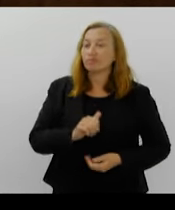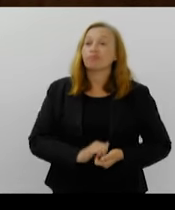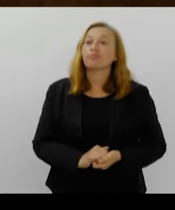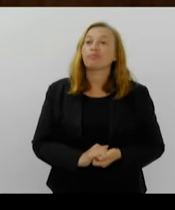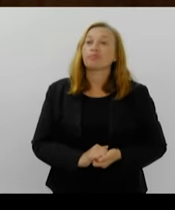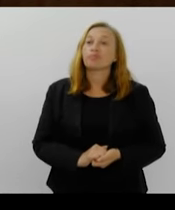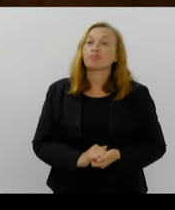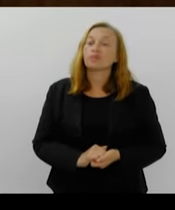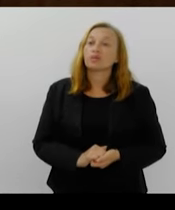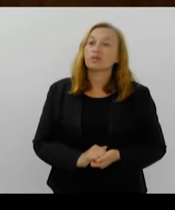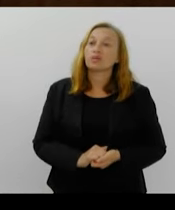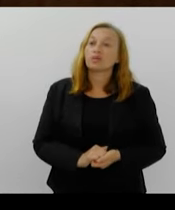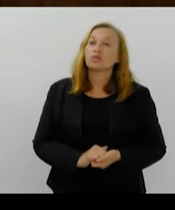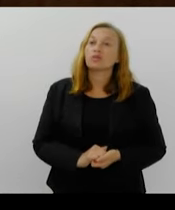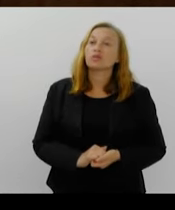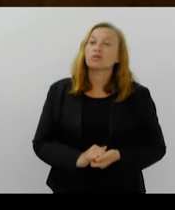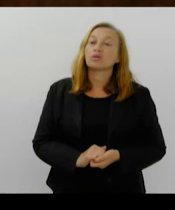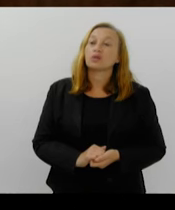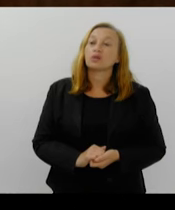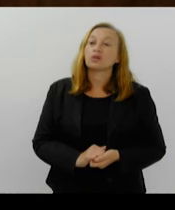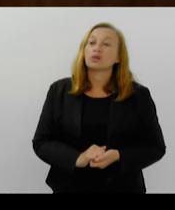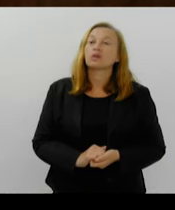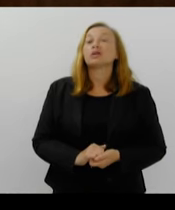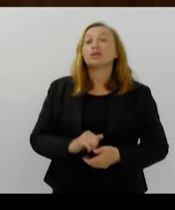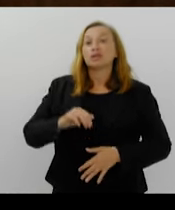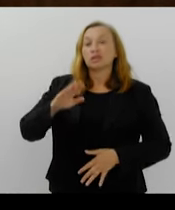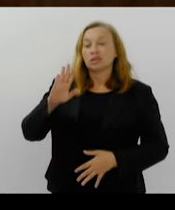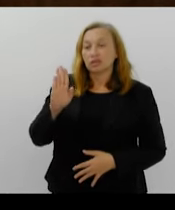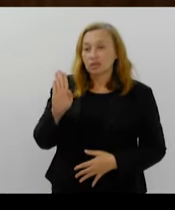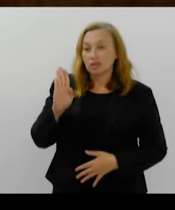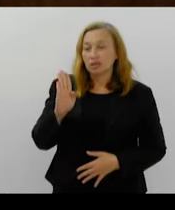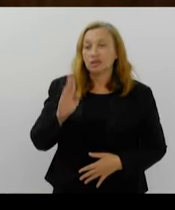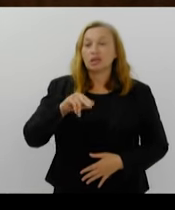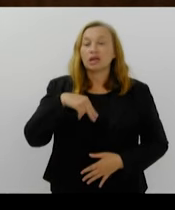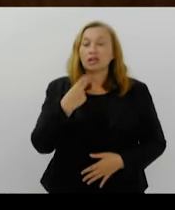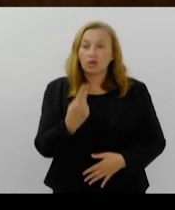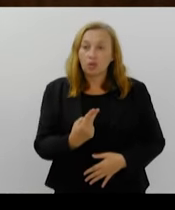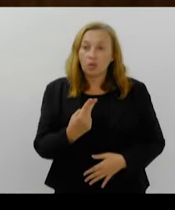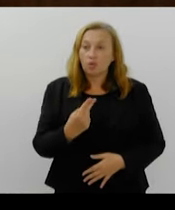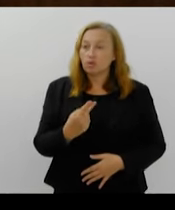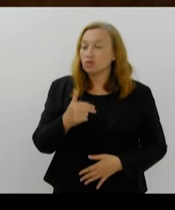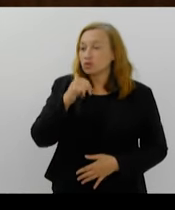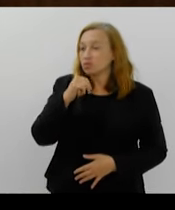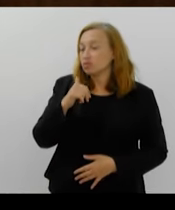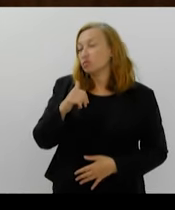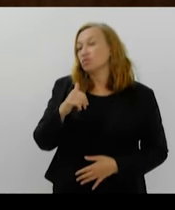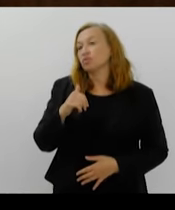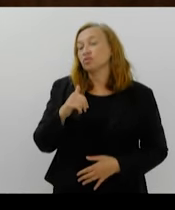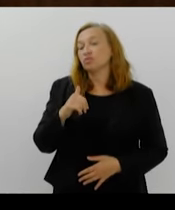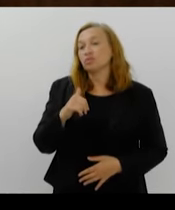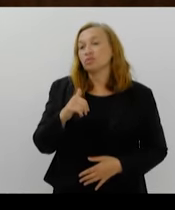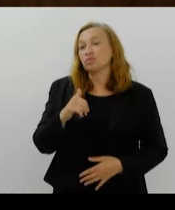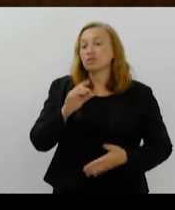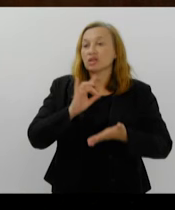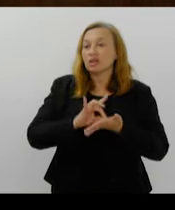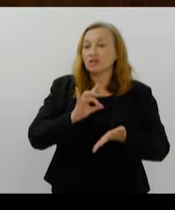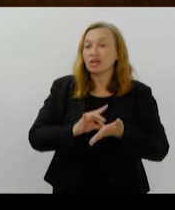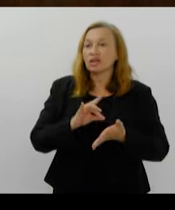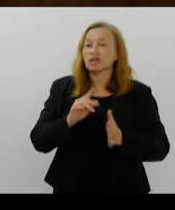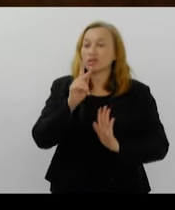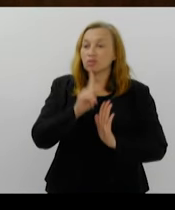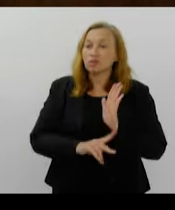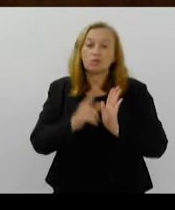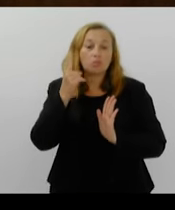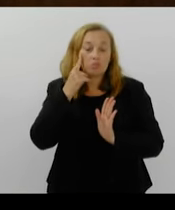nas na condição de eleitoras de parlamentares ou de candidatas Então na verdade esse projeto foi